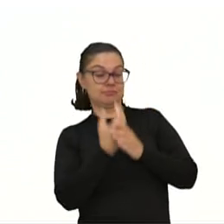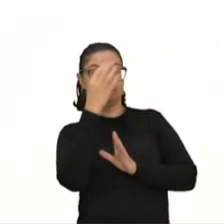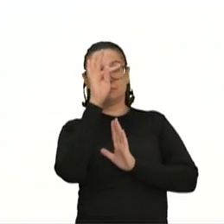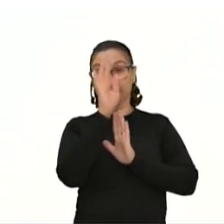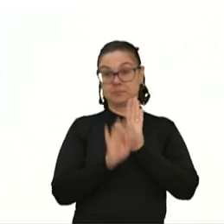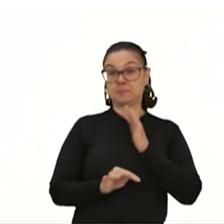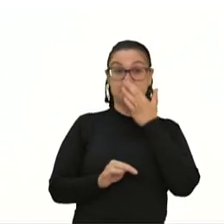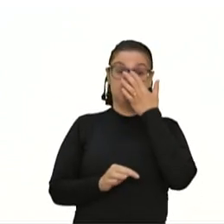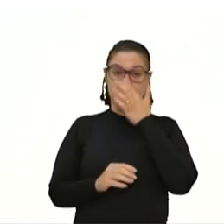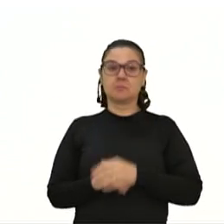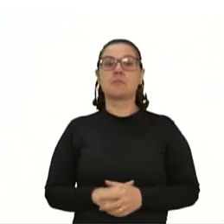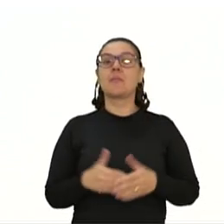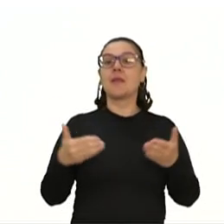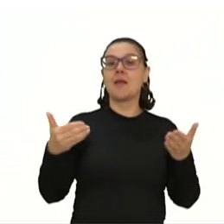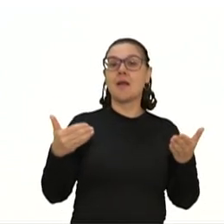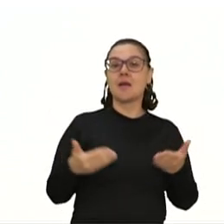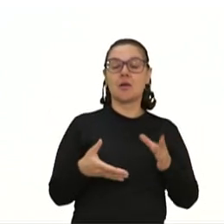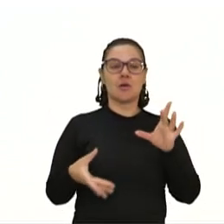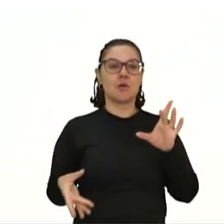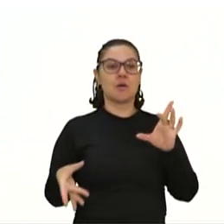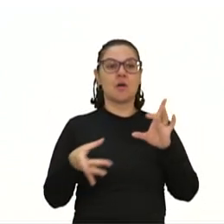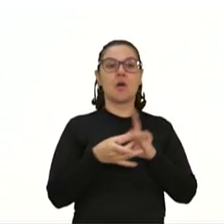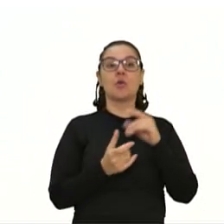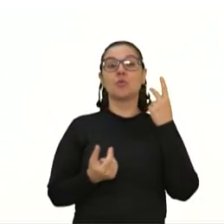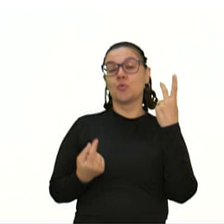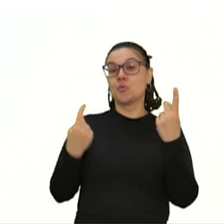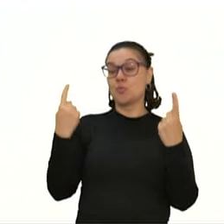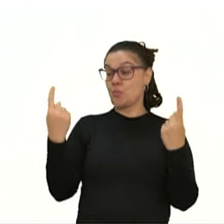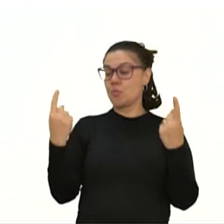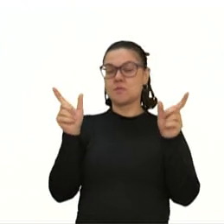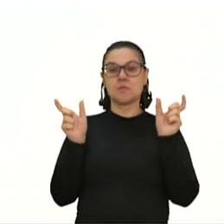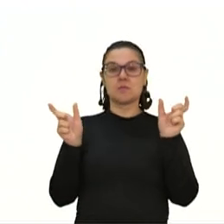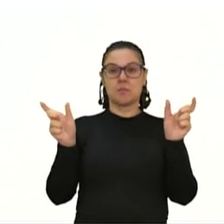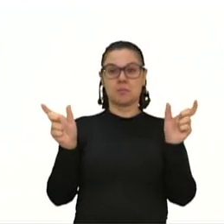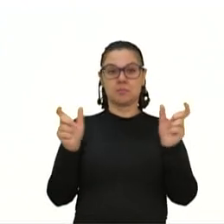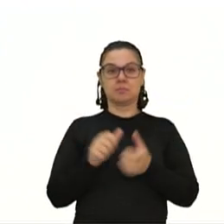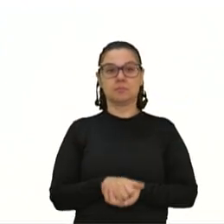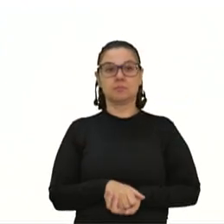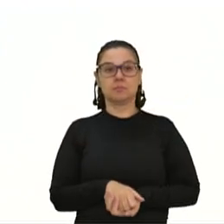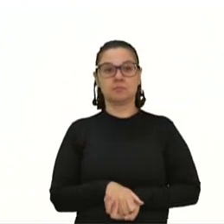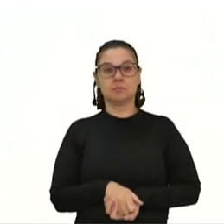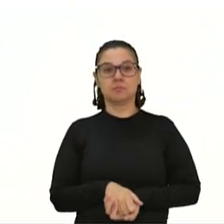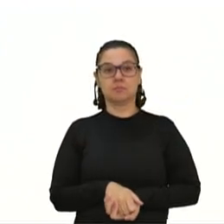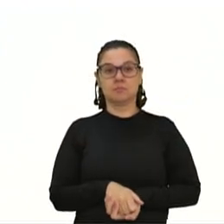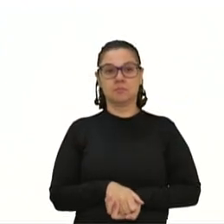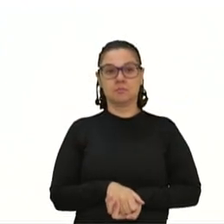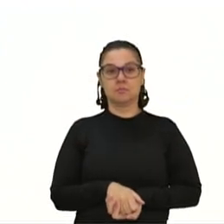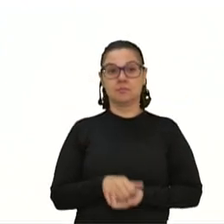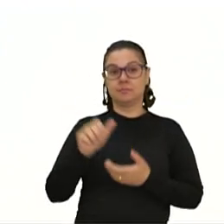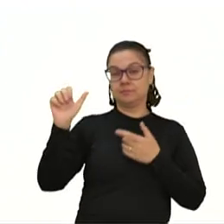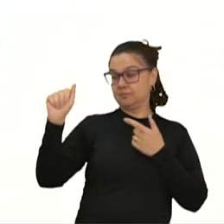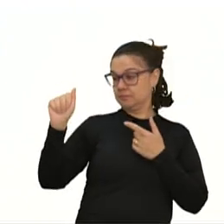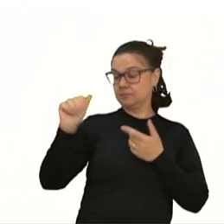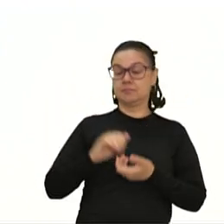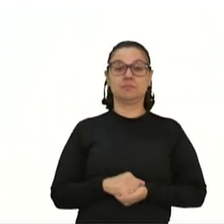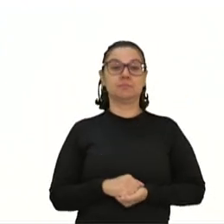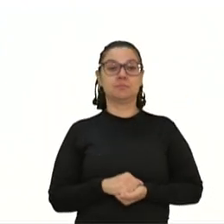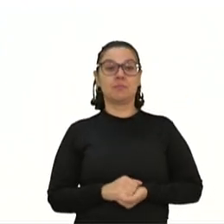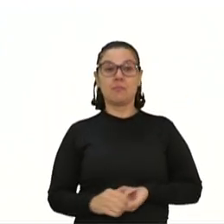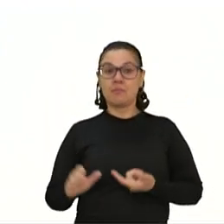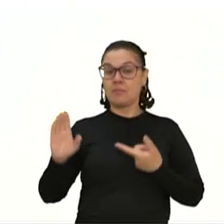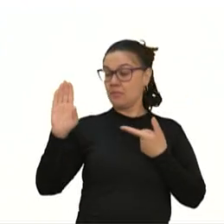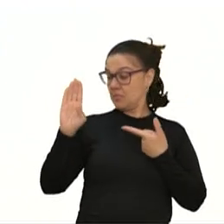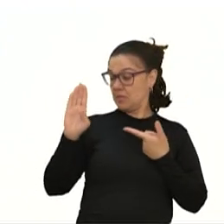meme. Ela refere-se à junção de quais palavras? Meme plus memory or